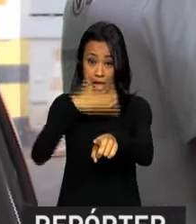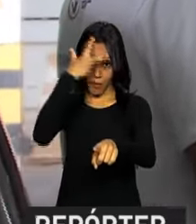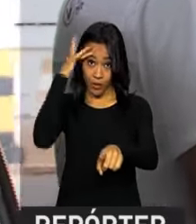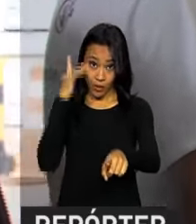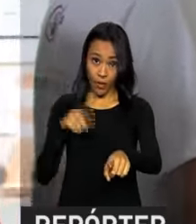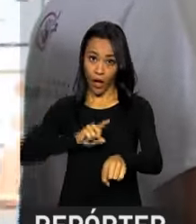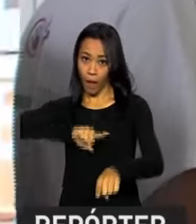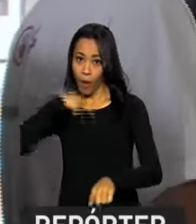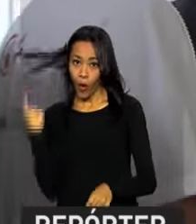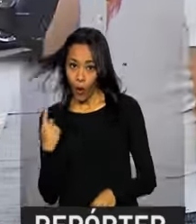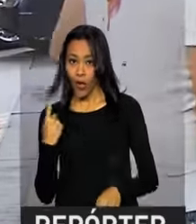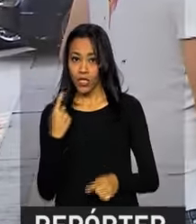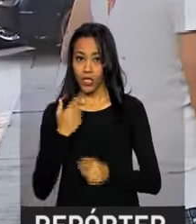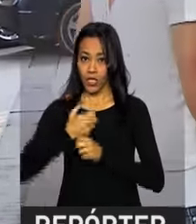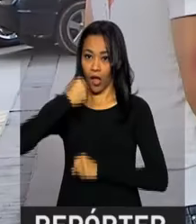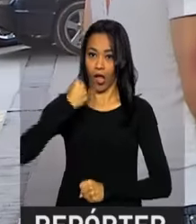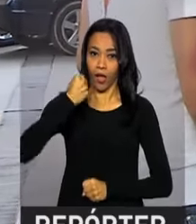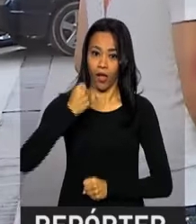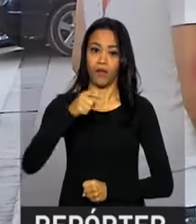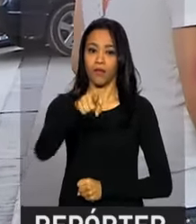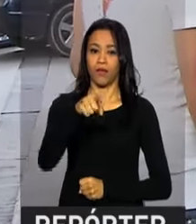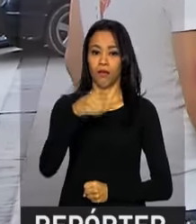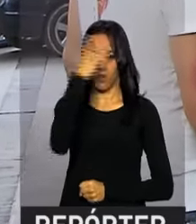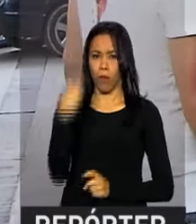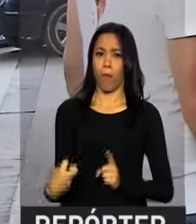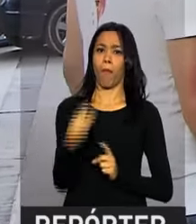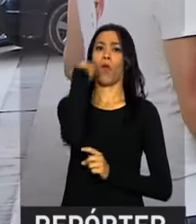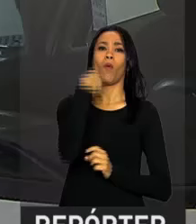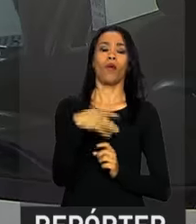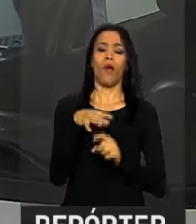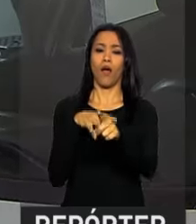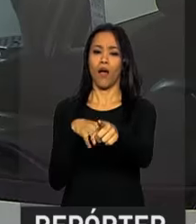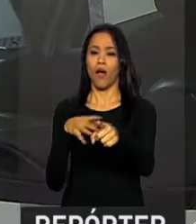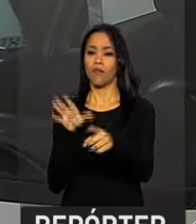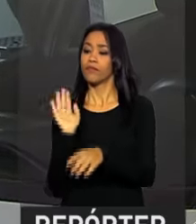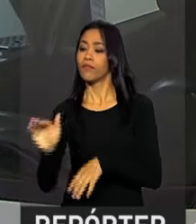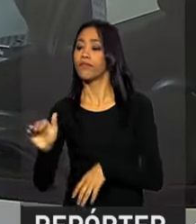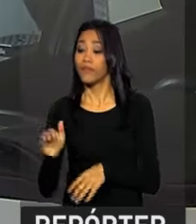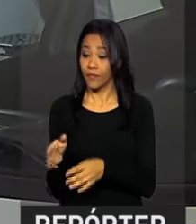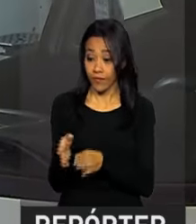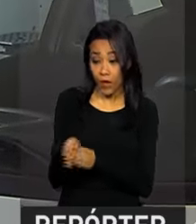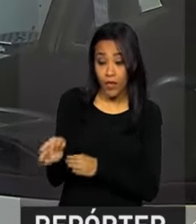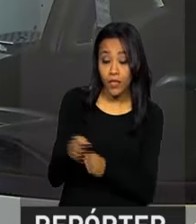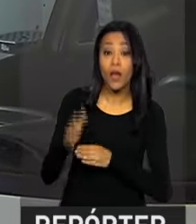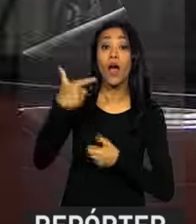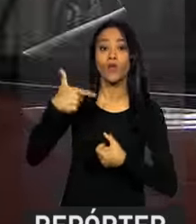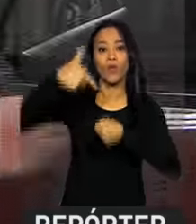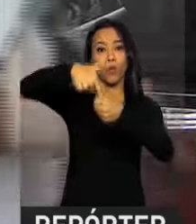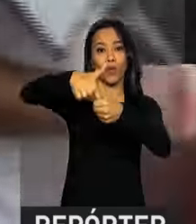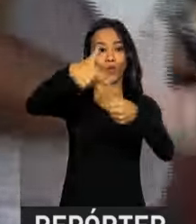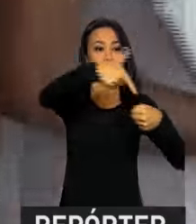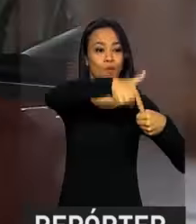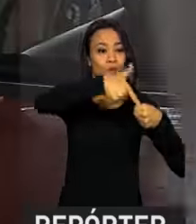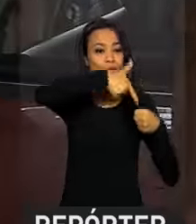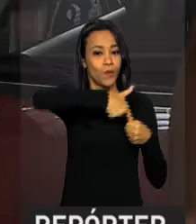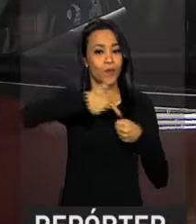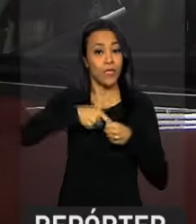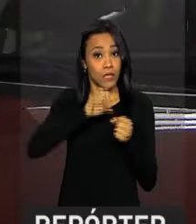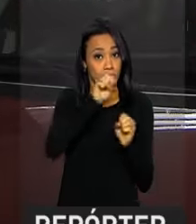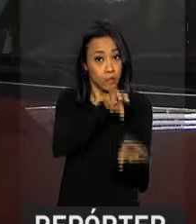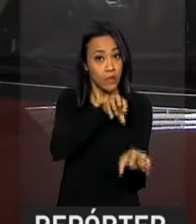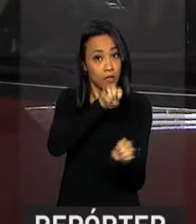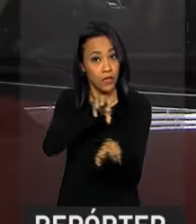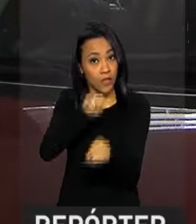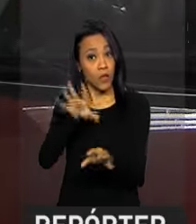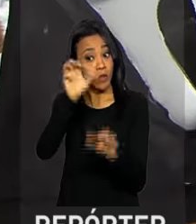acidentado e a morte participam. A equipe do Detran aborda os condutores e passageiros no posto de gasolina e explica os perigos